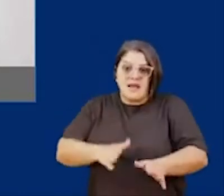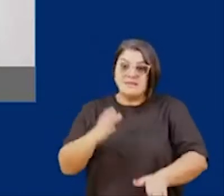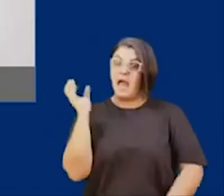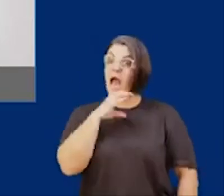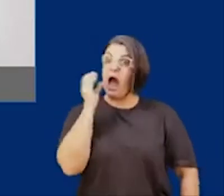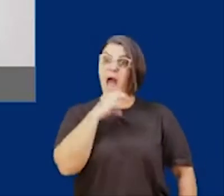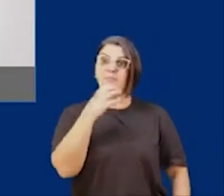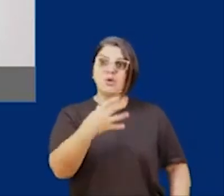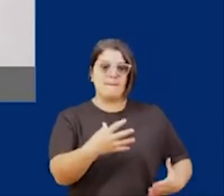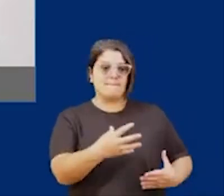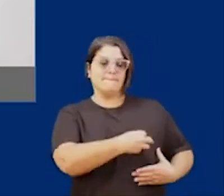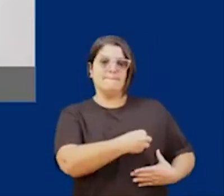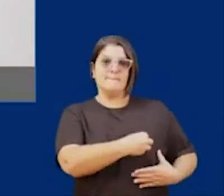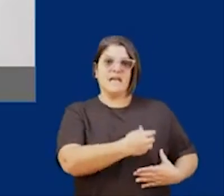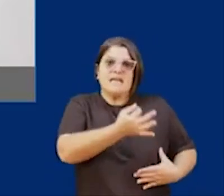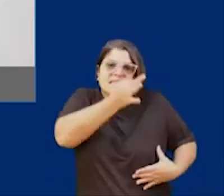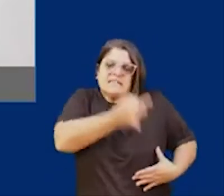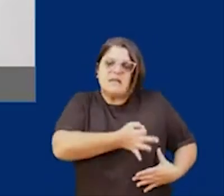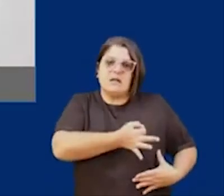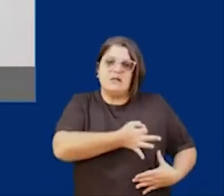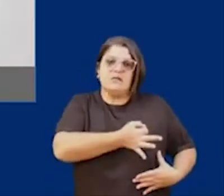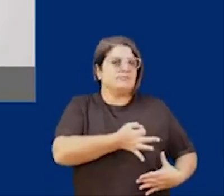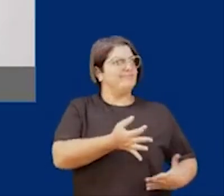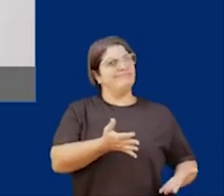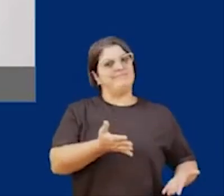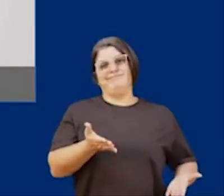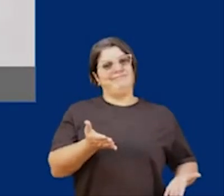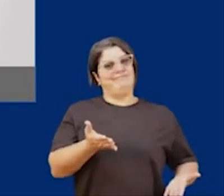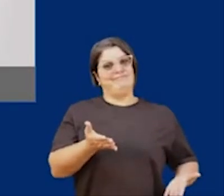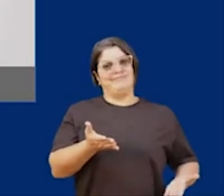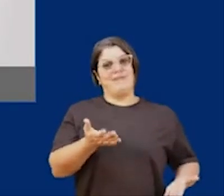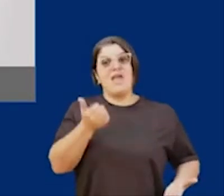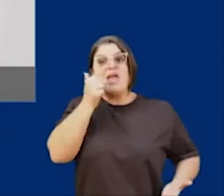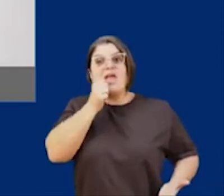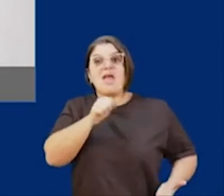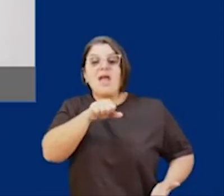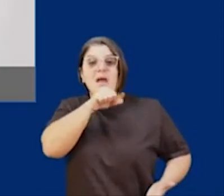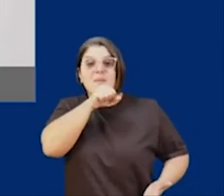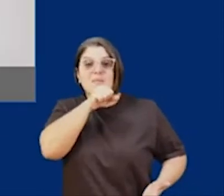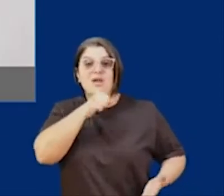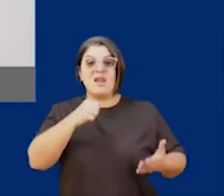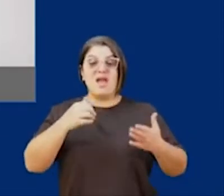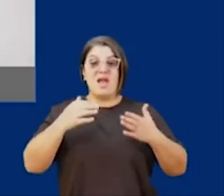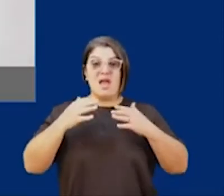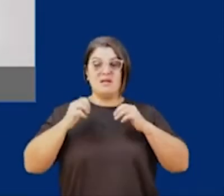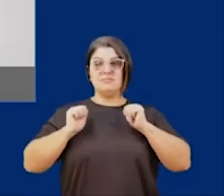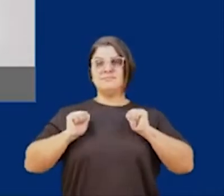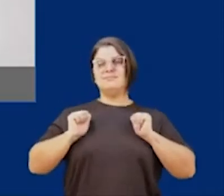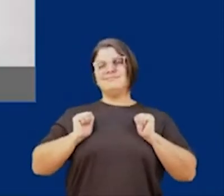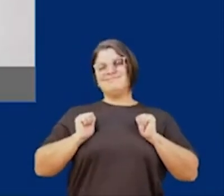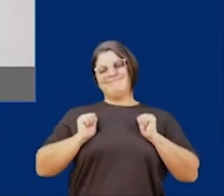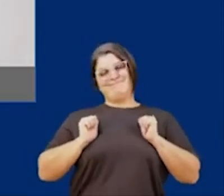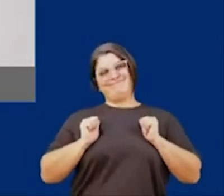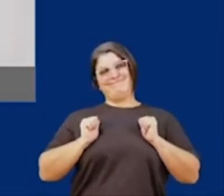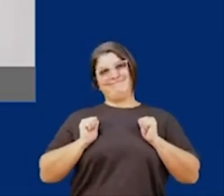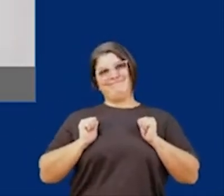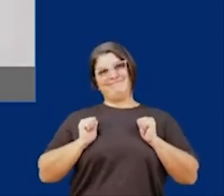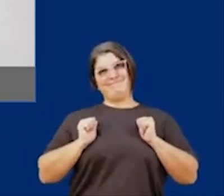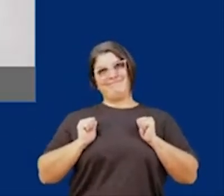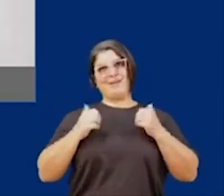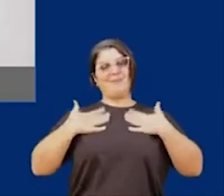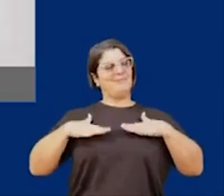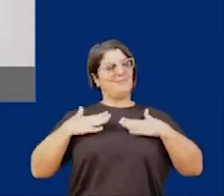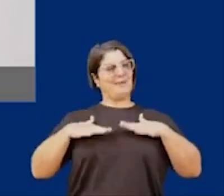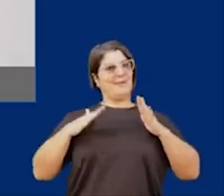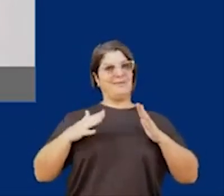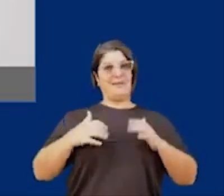com maestria. E essa mulher não tem como se sentir confortável dessa primeira vez também, então